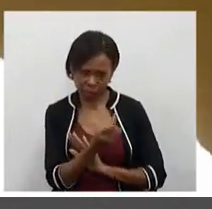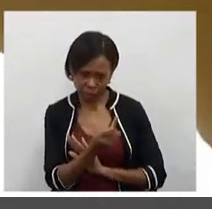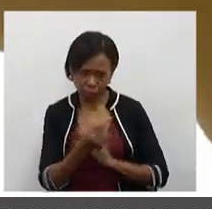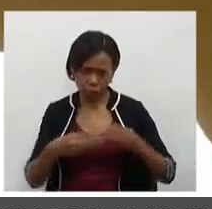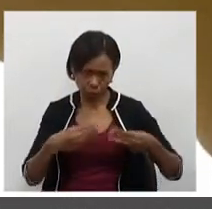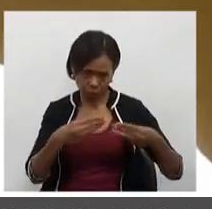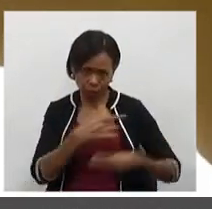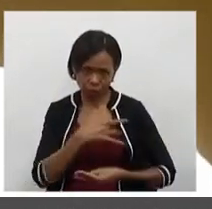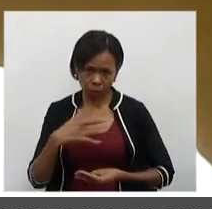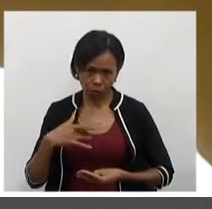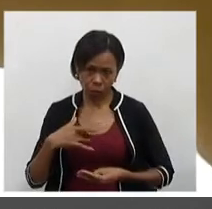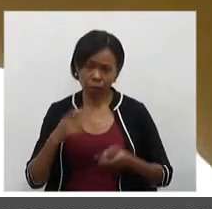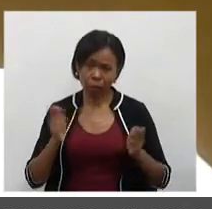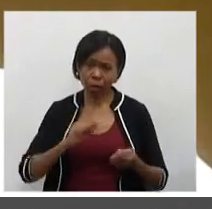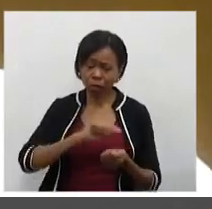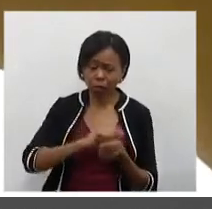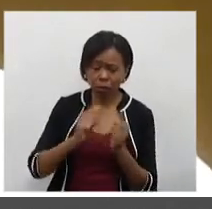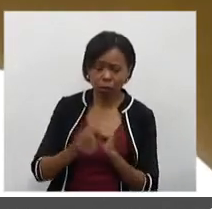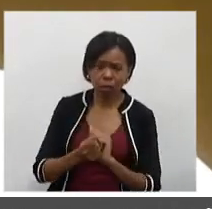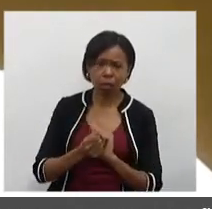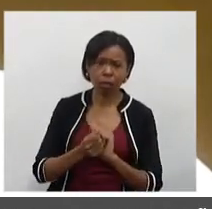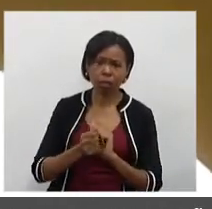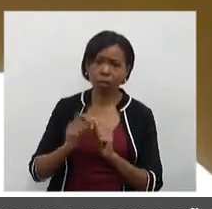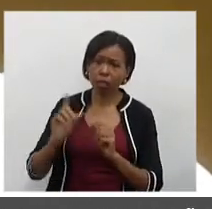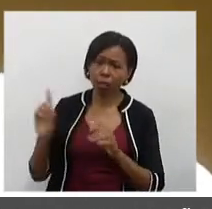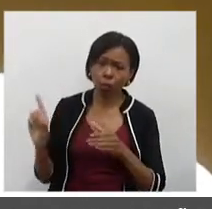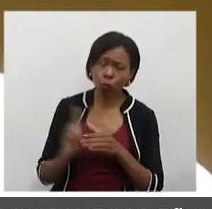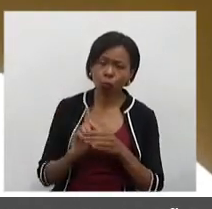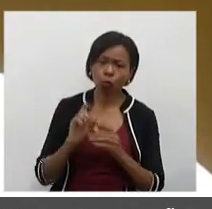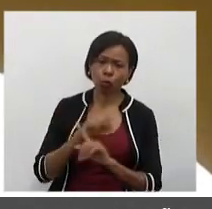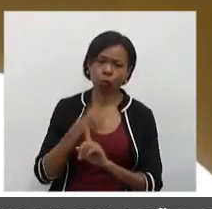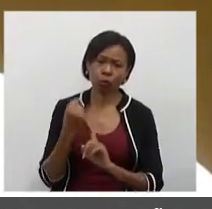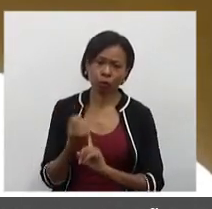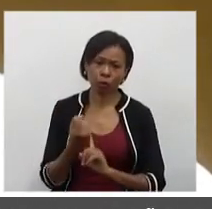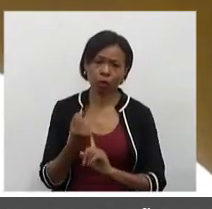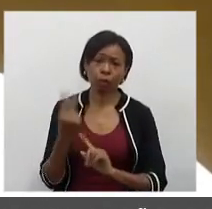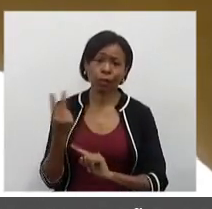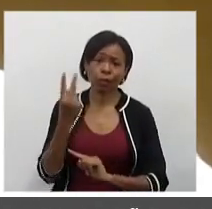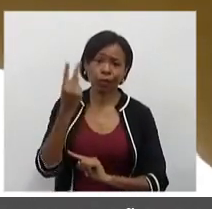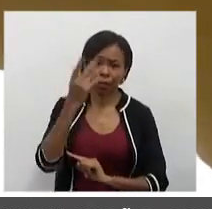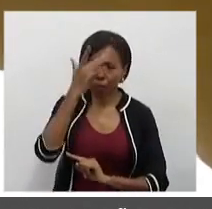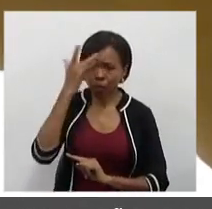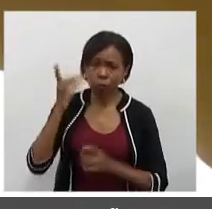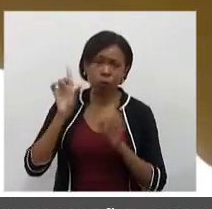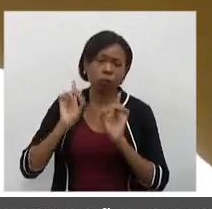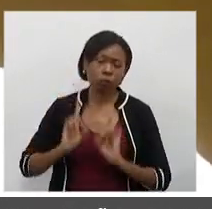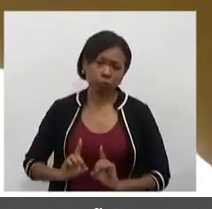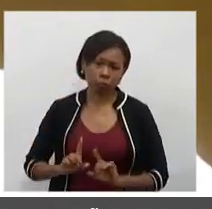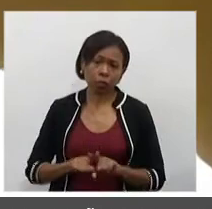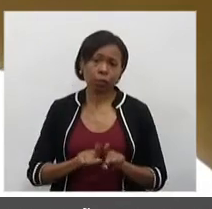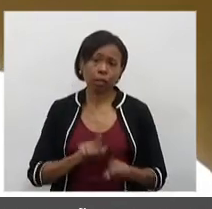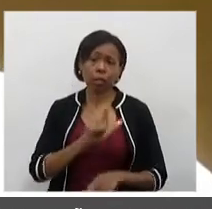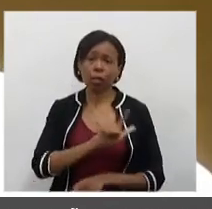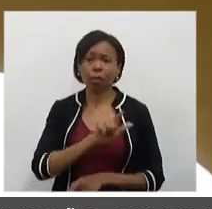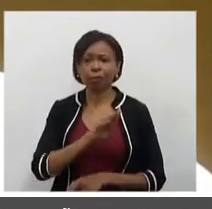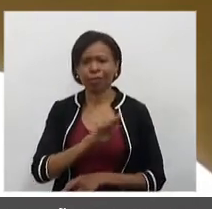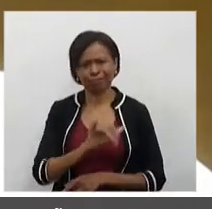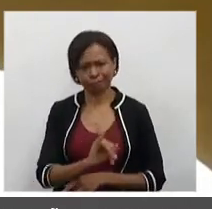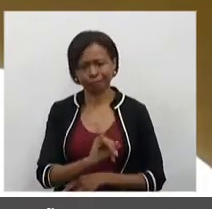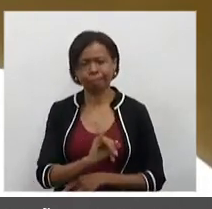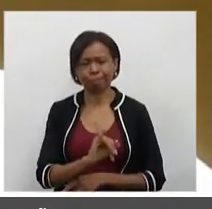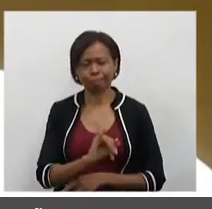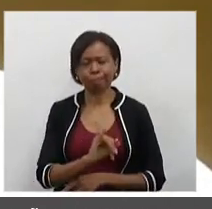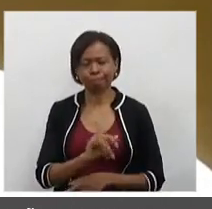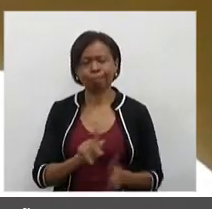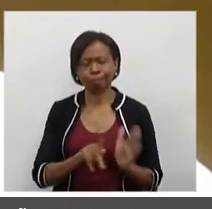com a lógica da inclusão social, da valorização da pessoa com deficiência e com a própria Lei Brasileira de Inclusão. Eu